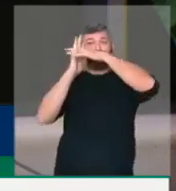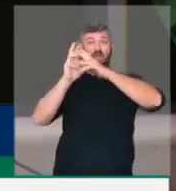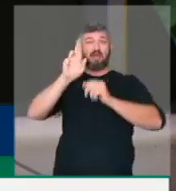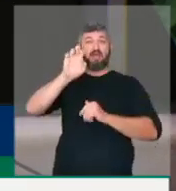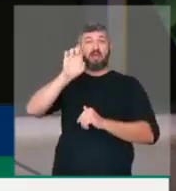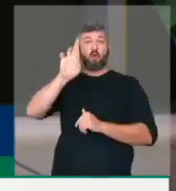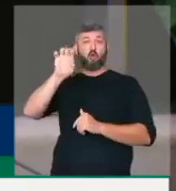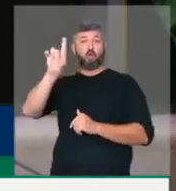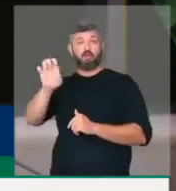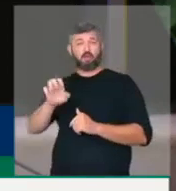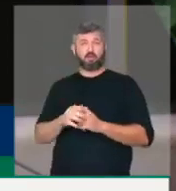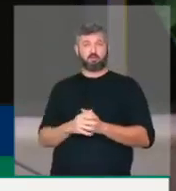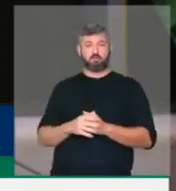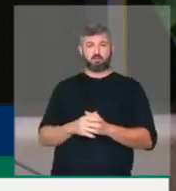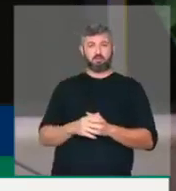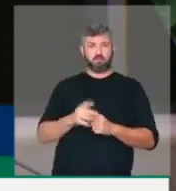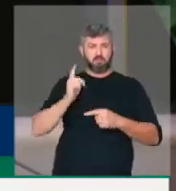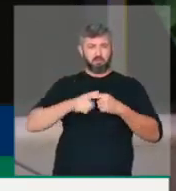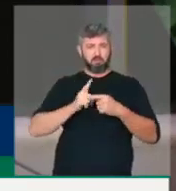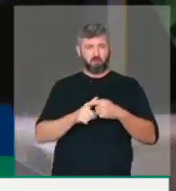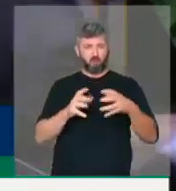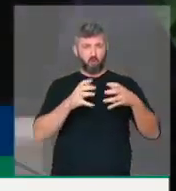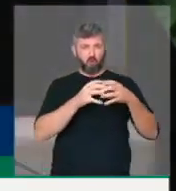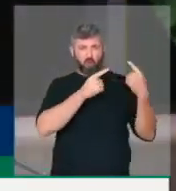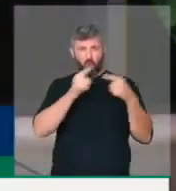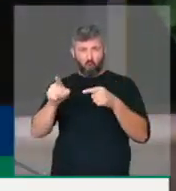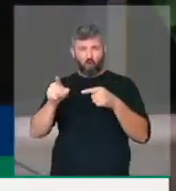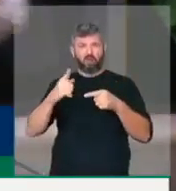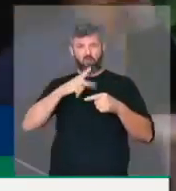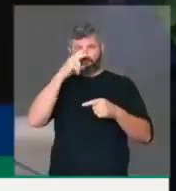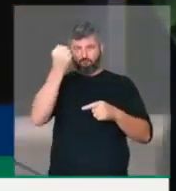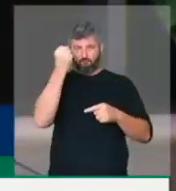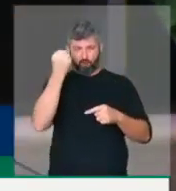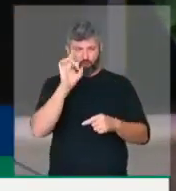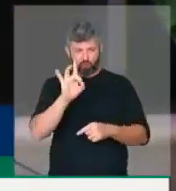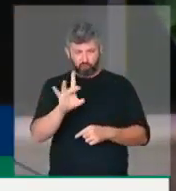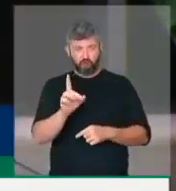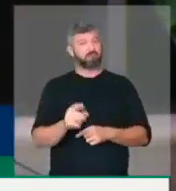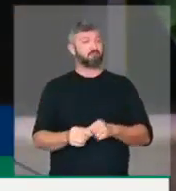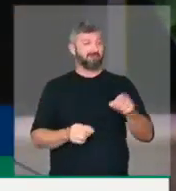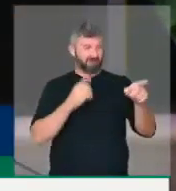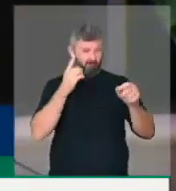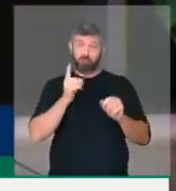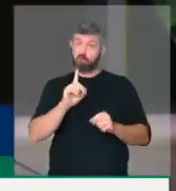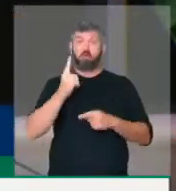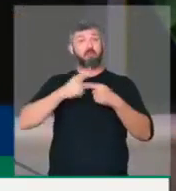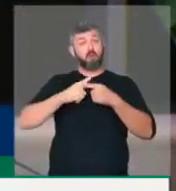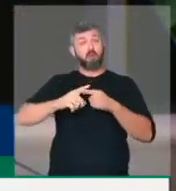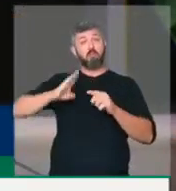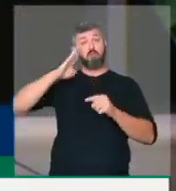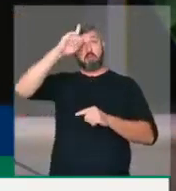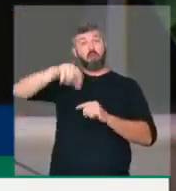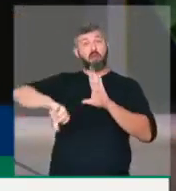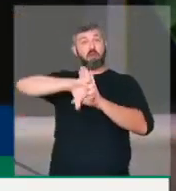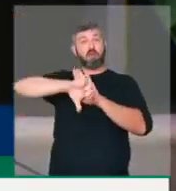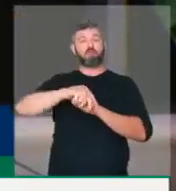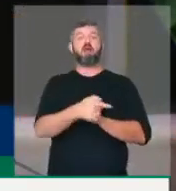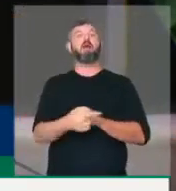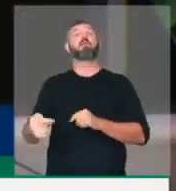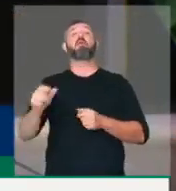impeachment. E não é só porque ele tem uma oposição forte, deputada Joyce Hasselmann. É porque ele comete crimes. Qual foi o crime dessa